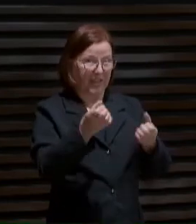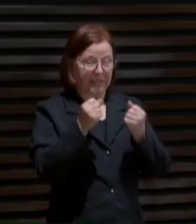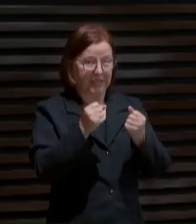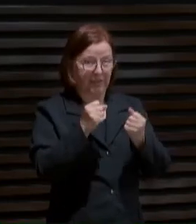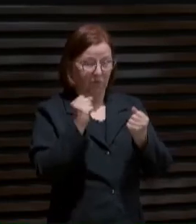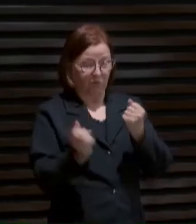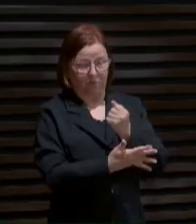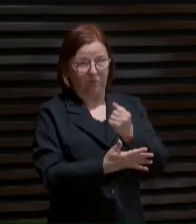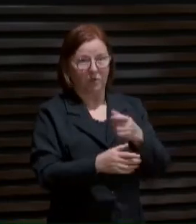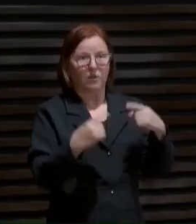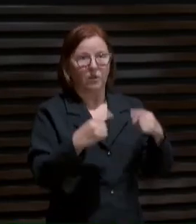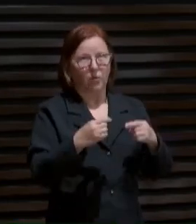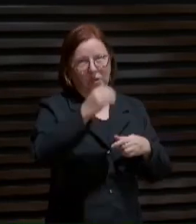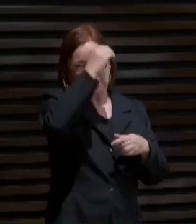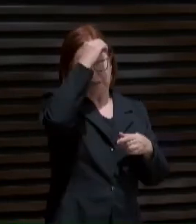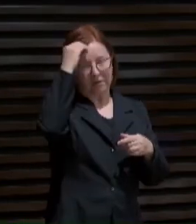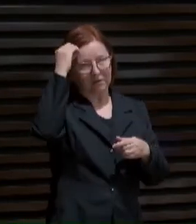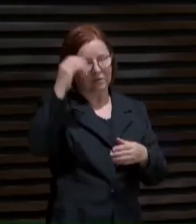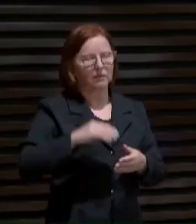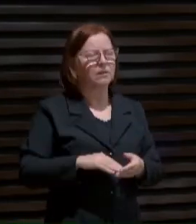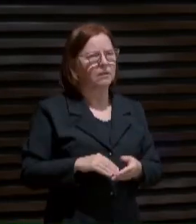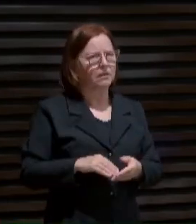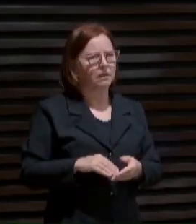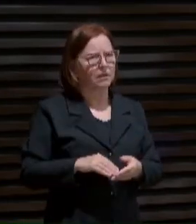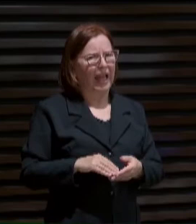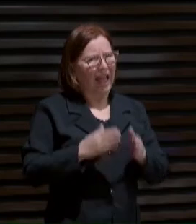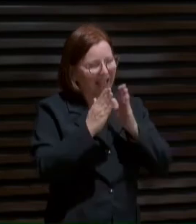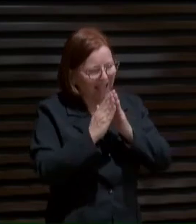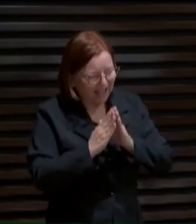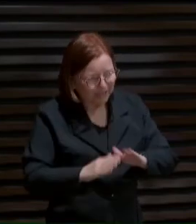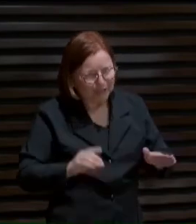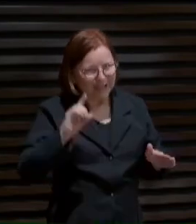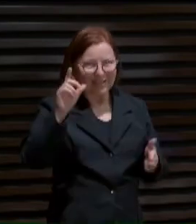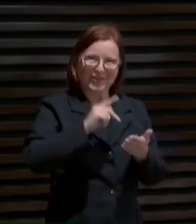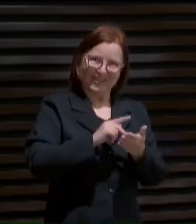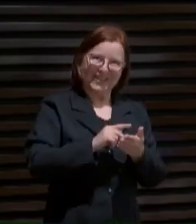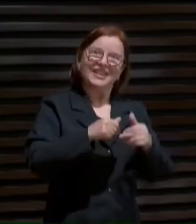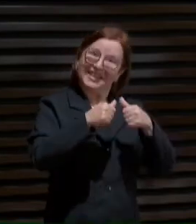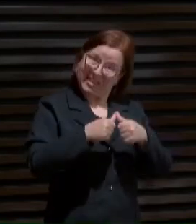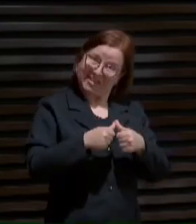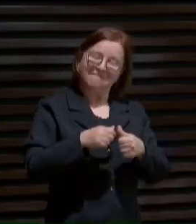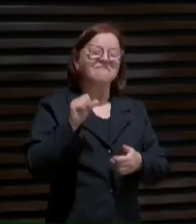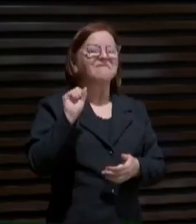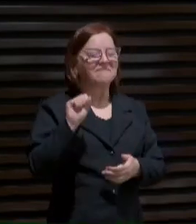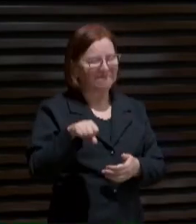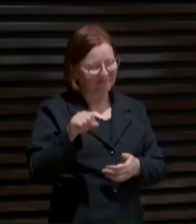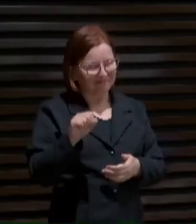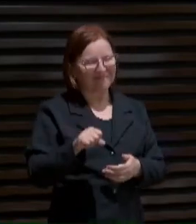pera aí adorar a Deus de verdade é isso então o segundo as escrituras é